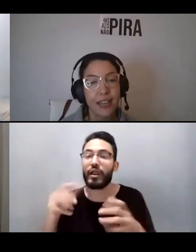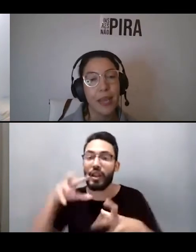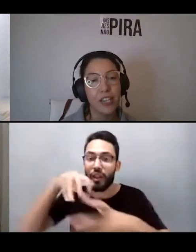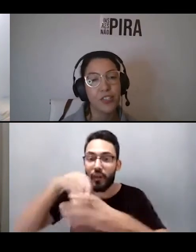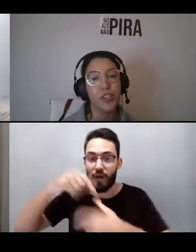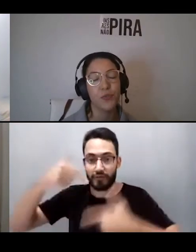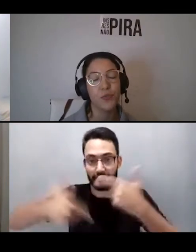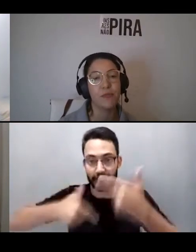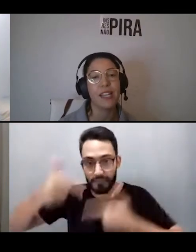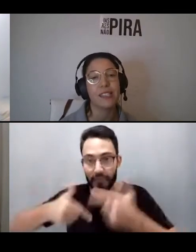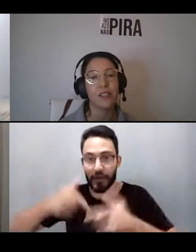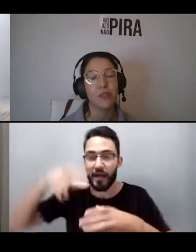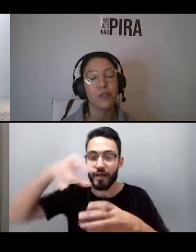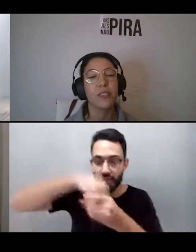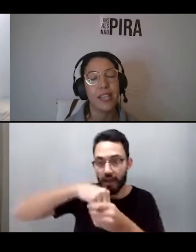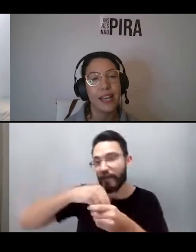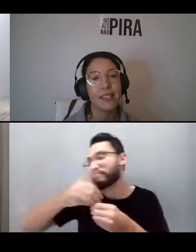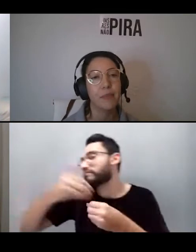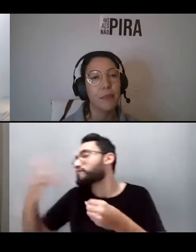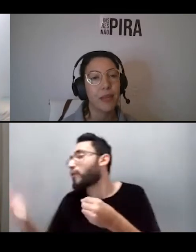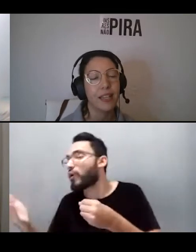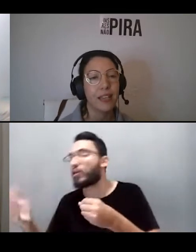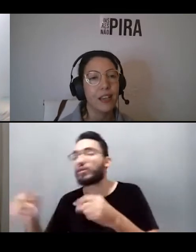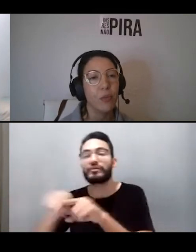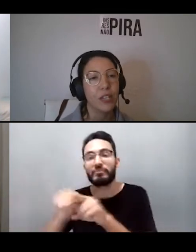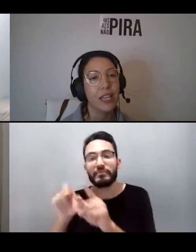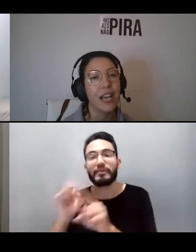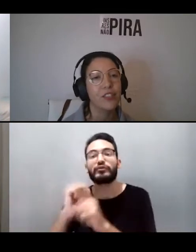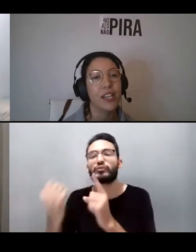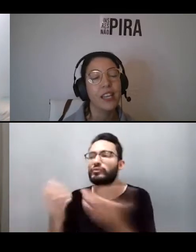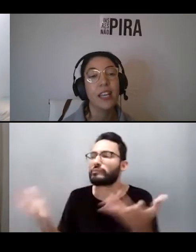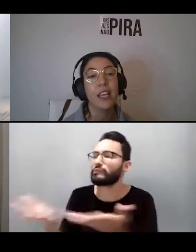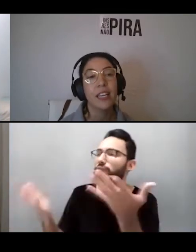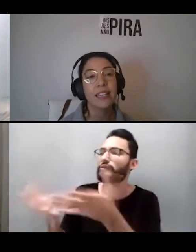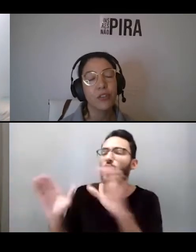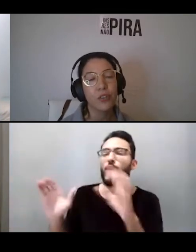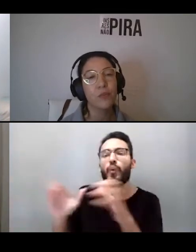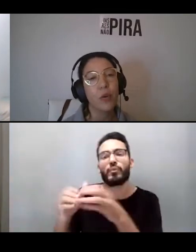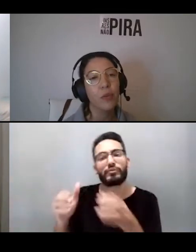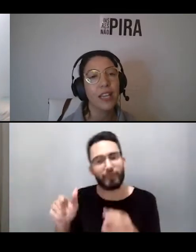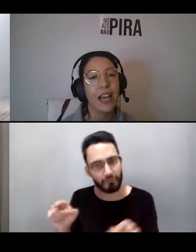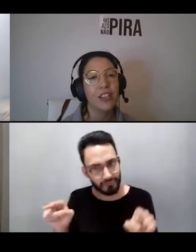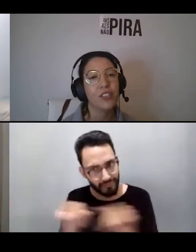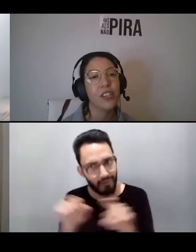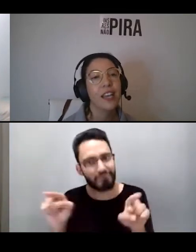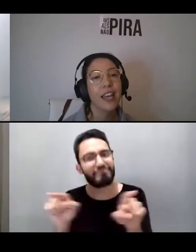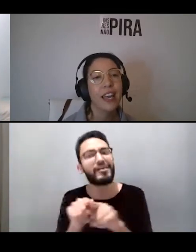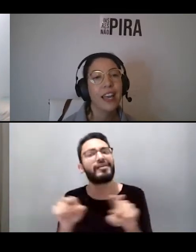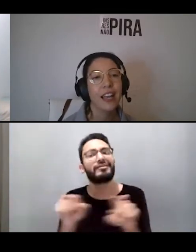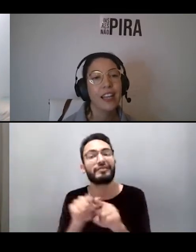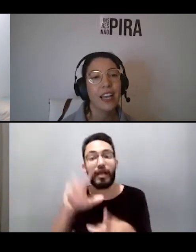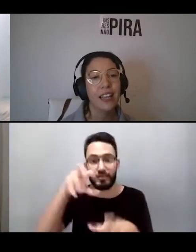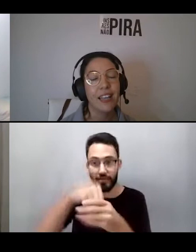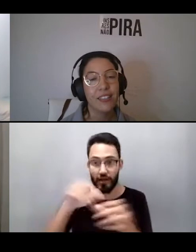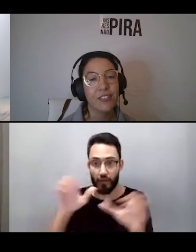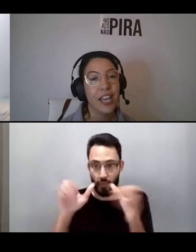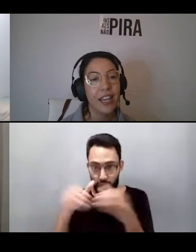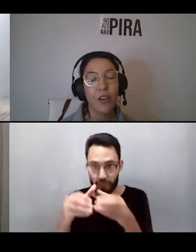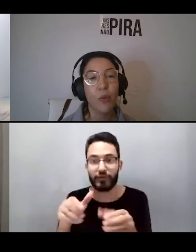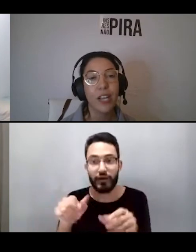seja externamente, a gente faz várias ações sociais também para atender a comunidade, né? Dentro de uma comunidade,